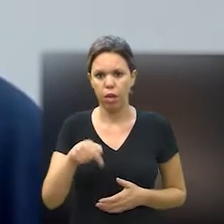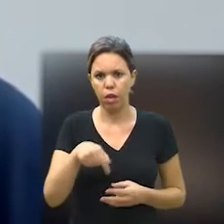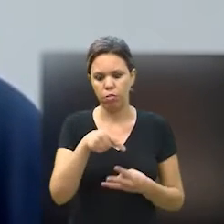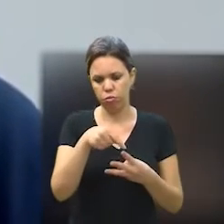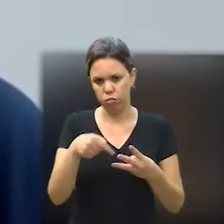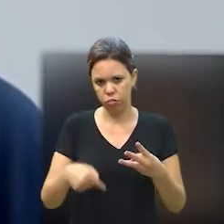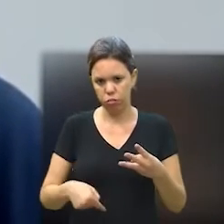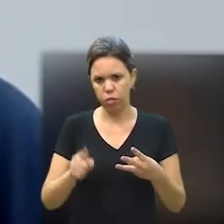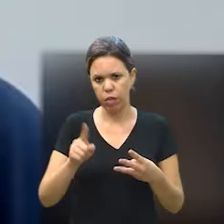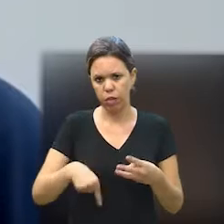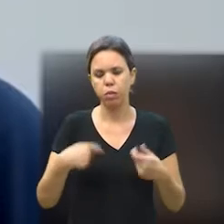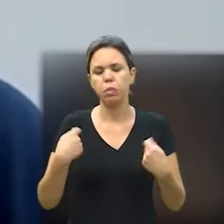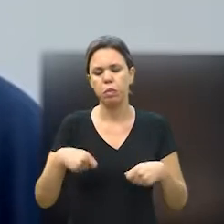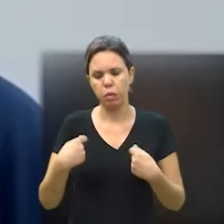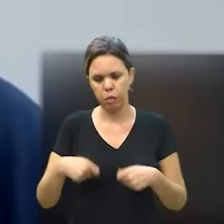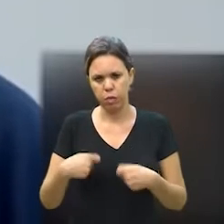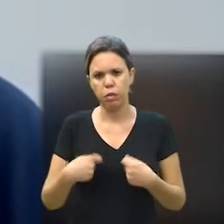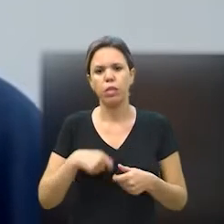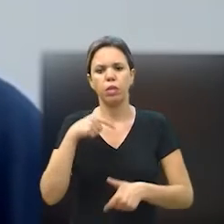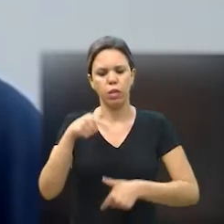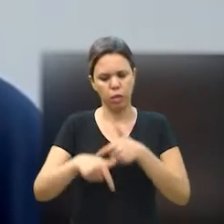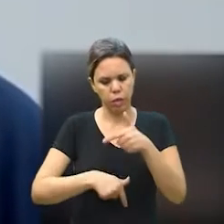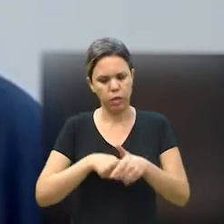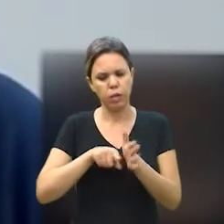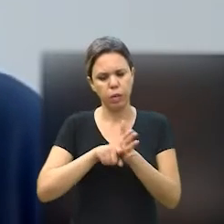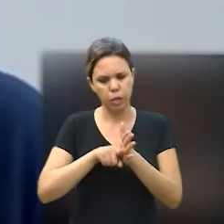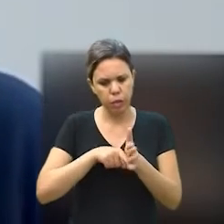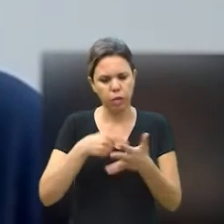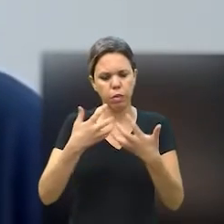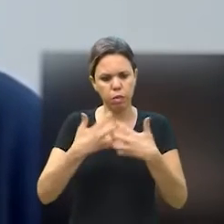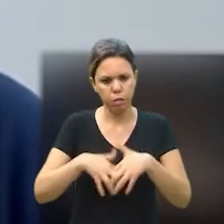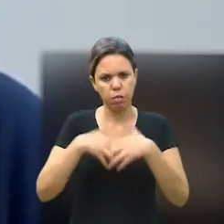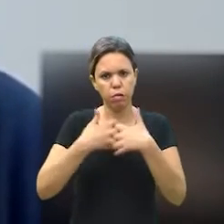Essas questões, elas precisam ser trabalhadas.